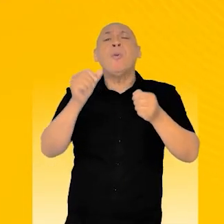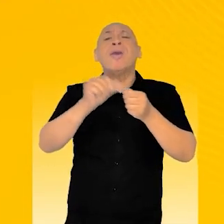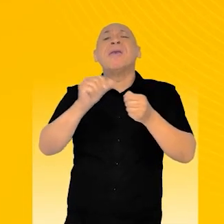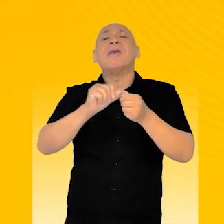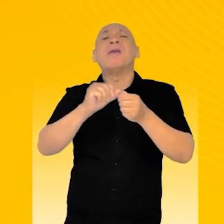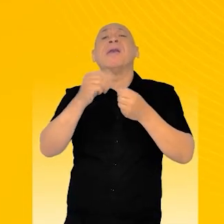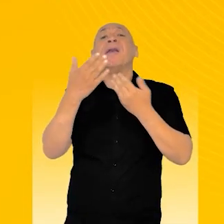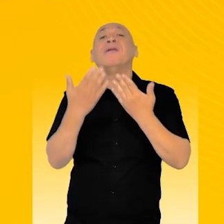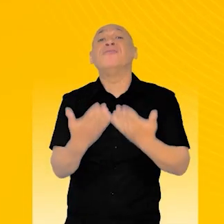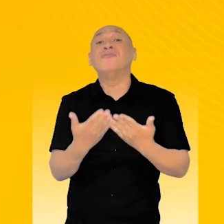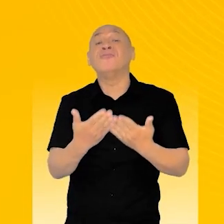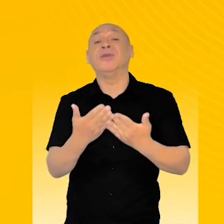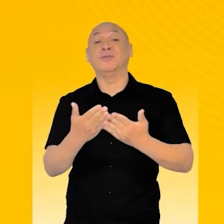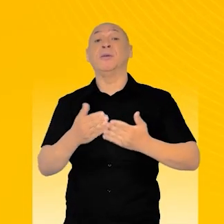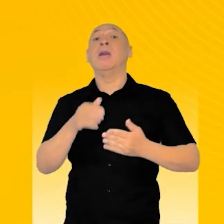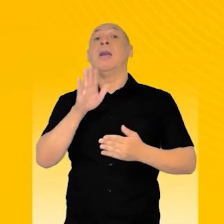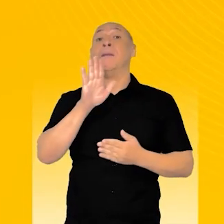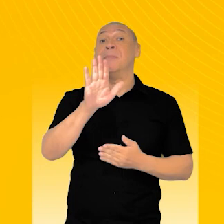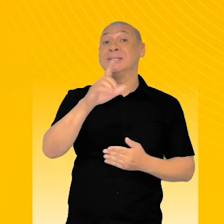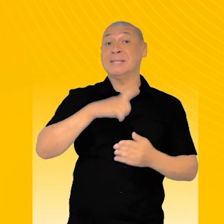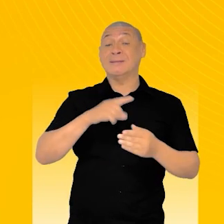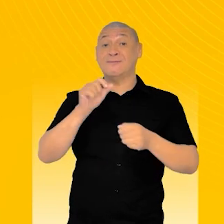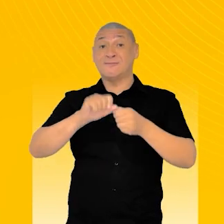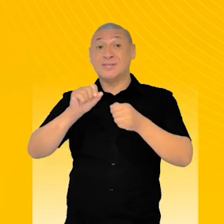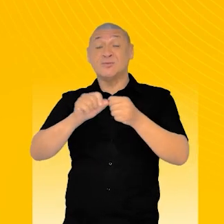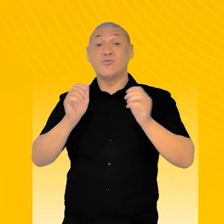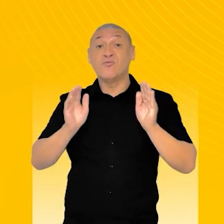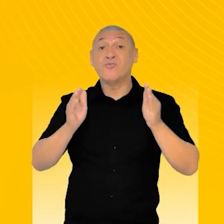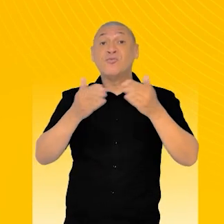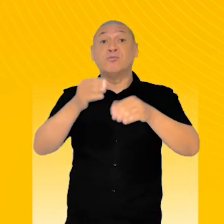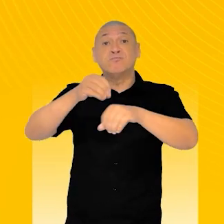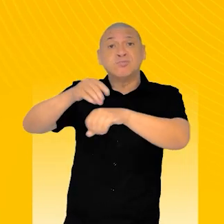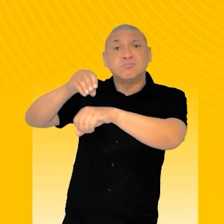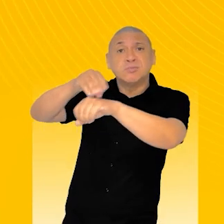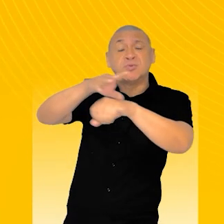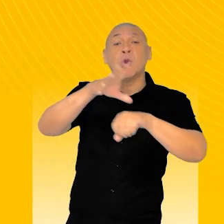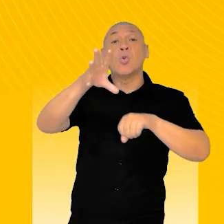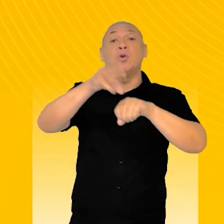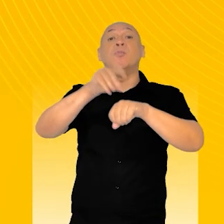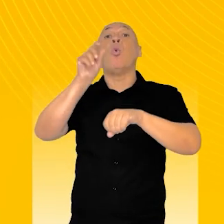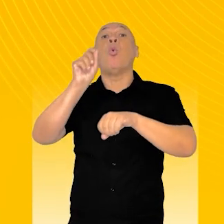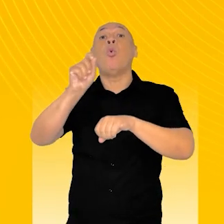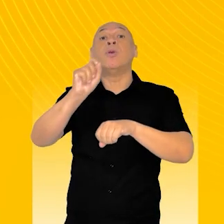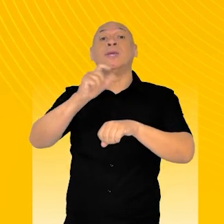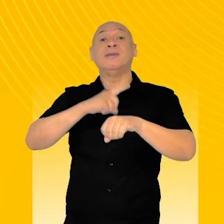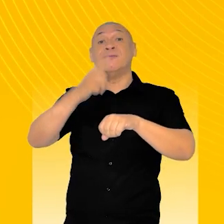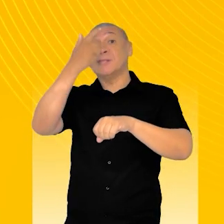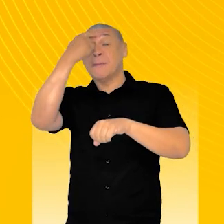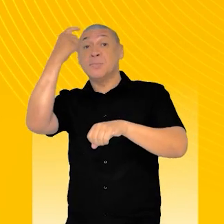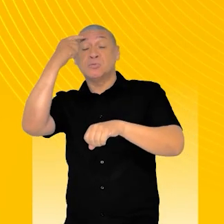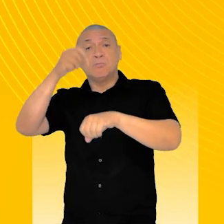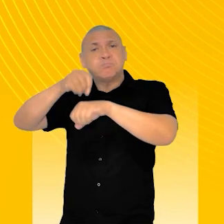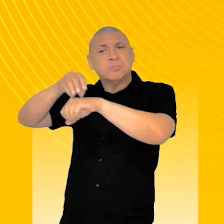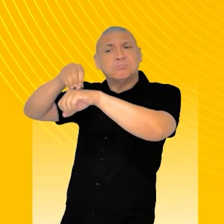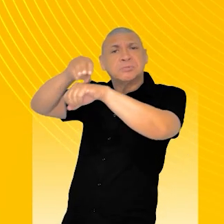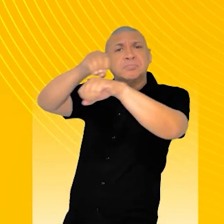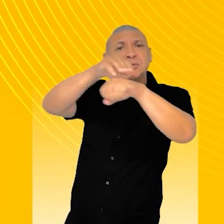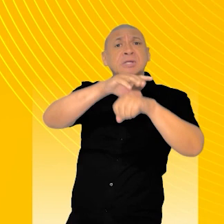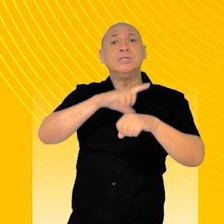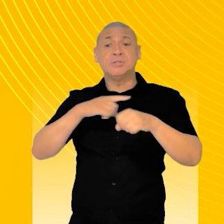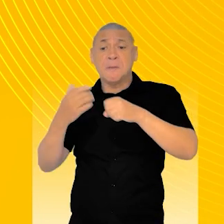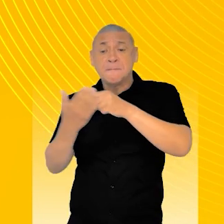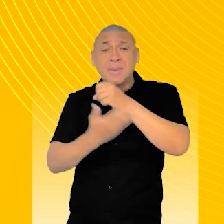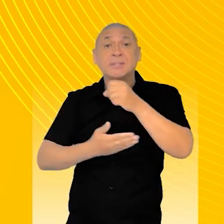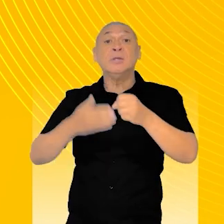feita, afinal, a gestão do conhecimento? É ela que impulsiona o fluxo de conhecimento, captando aquilo que vem das mentes das pessoas,